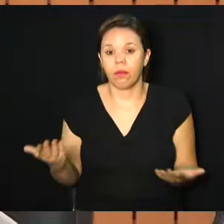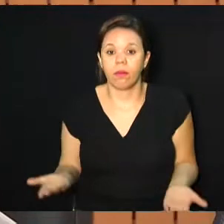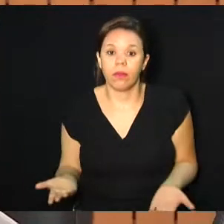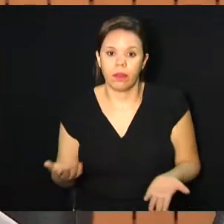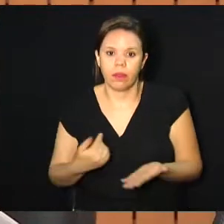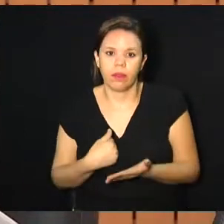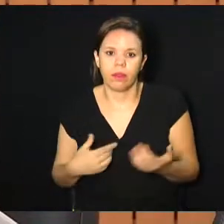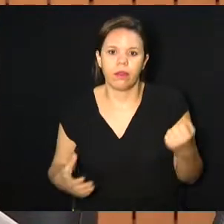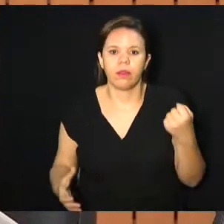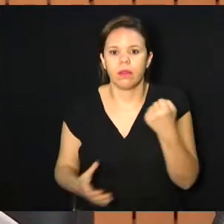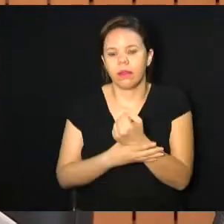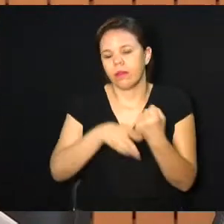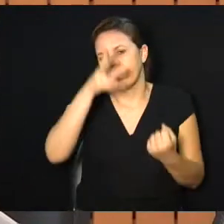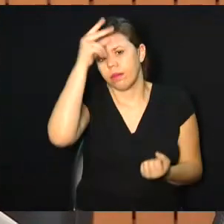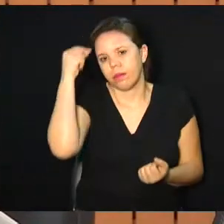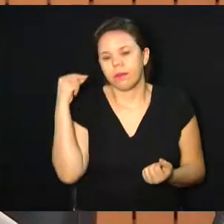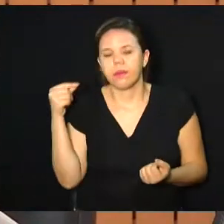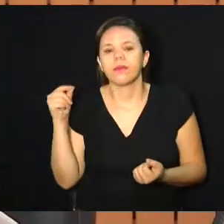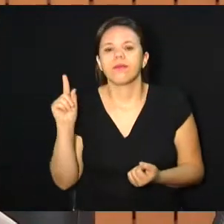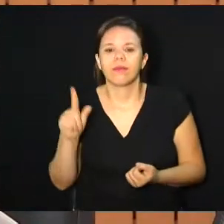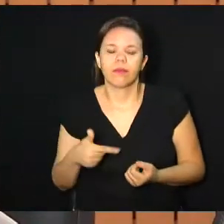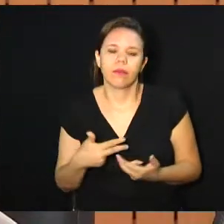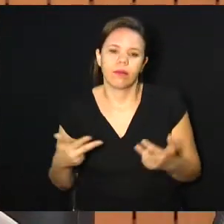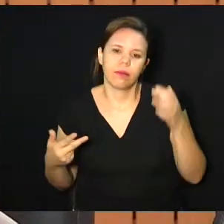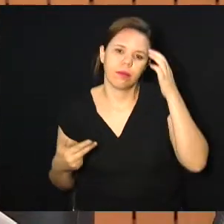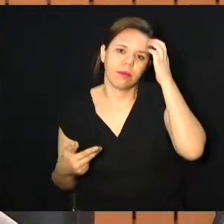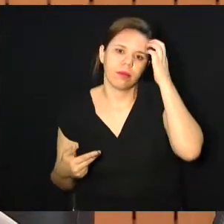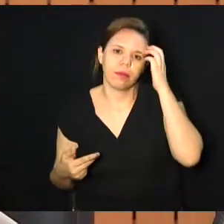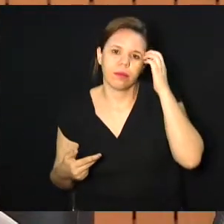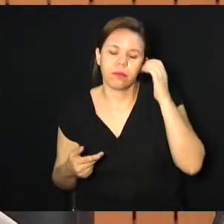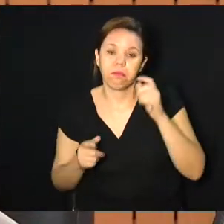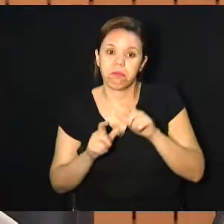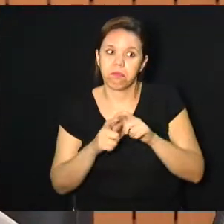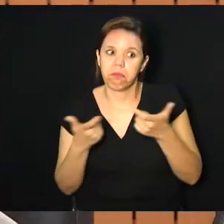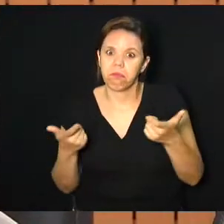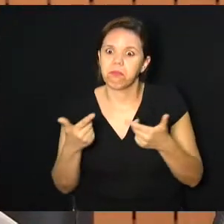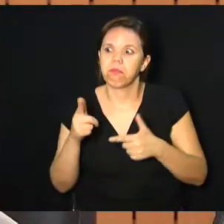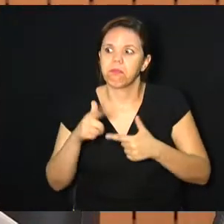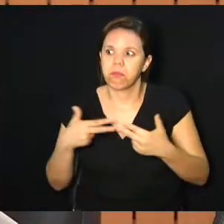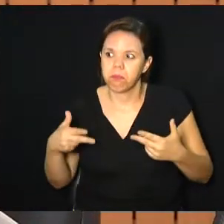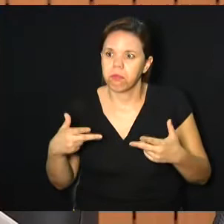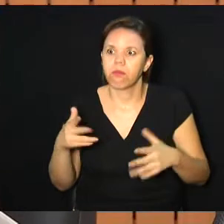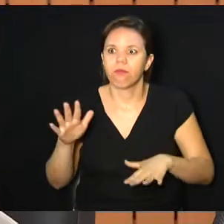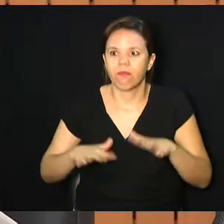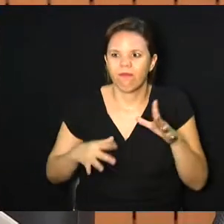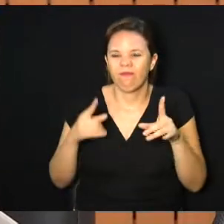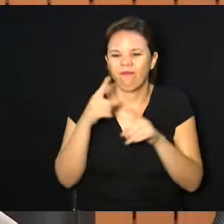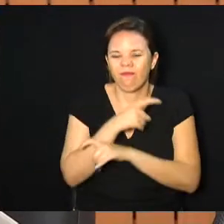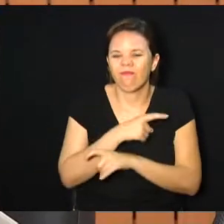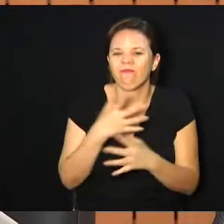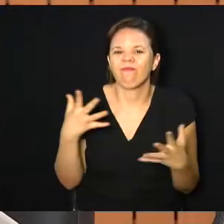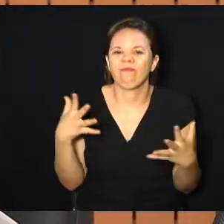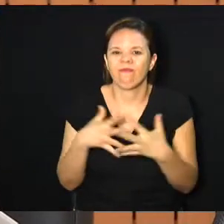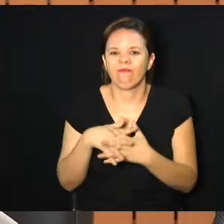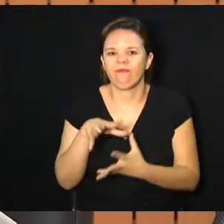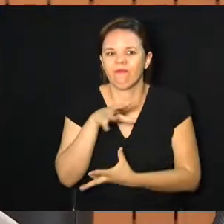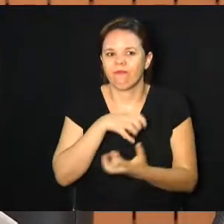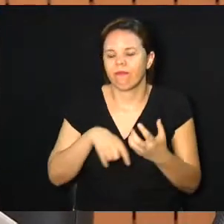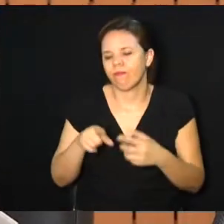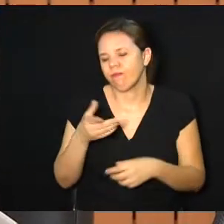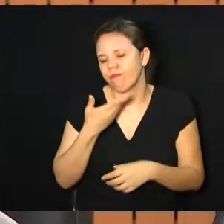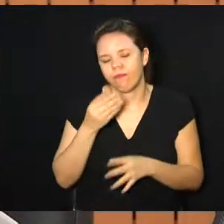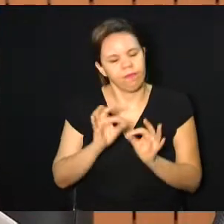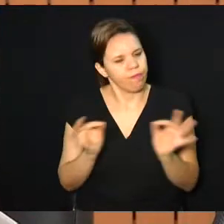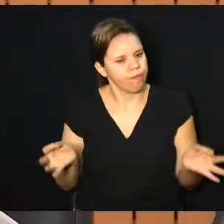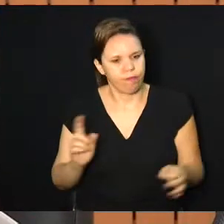e segurança pública. É algo assim muito grande e muito complexo. Então, não é uma tarefa